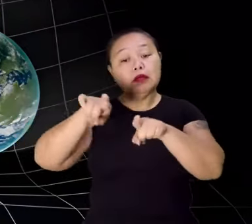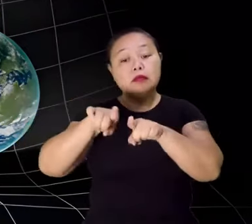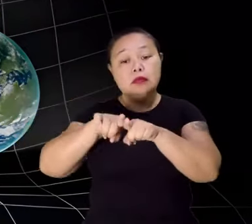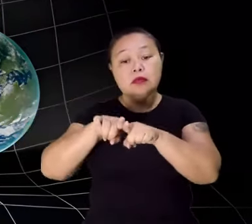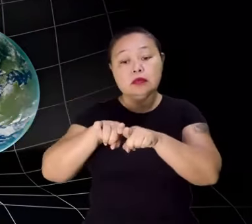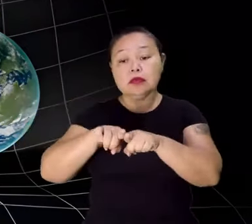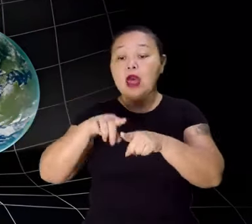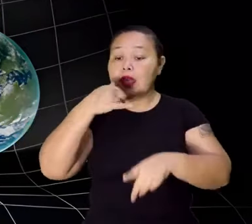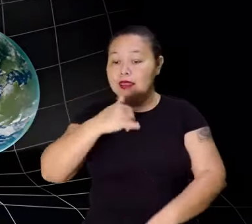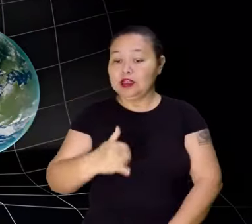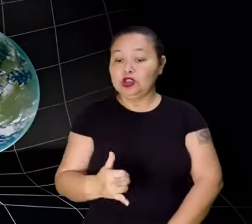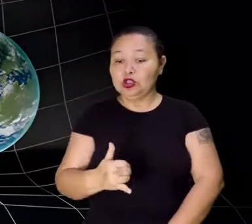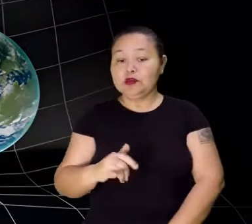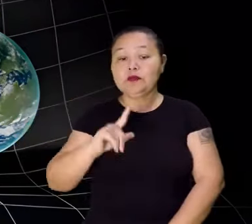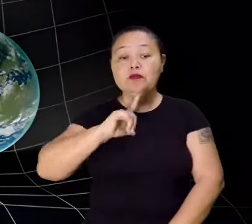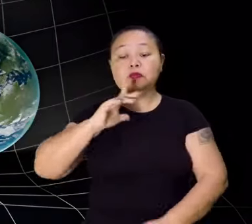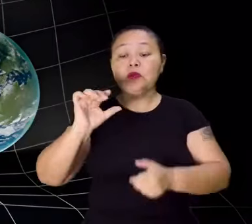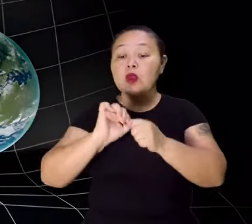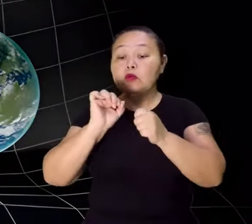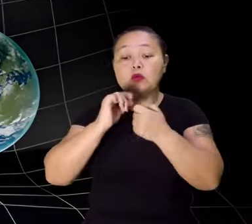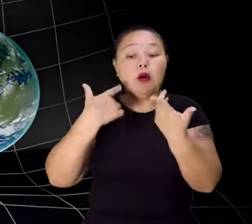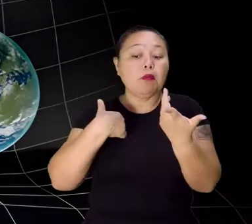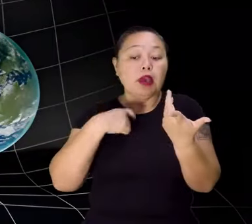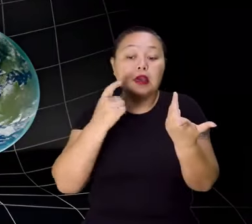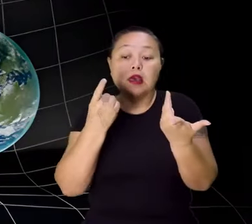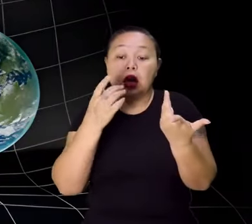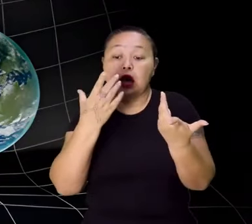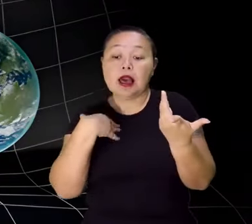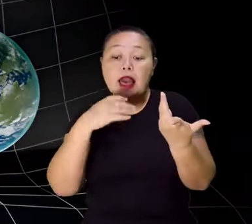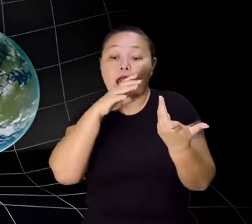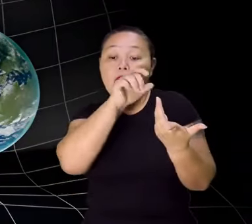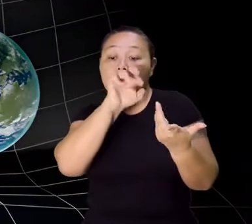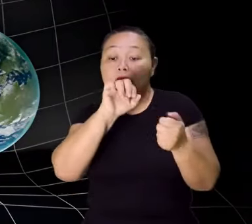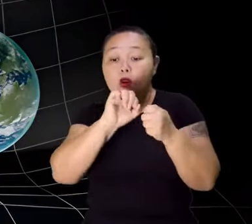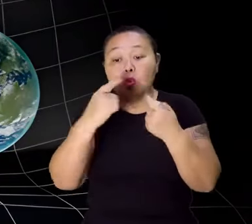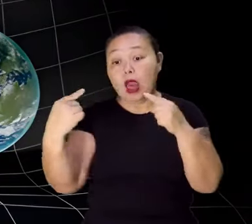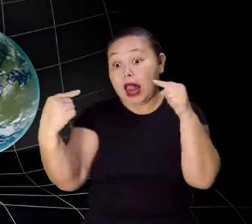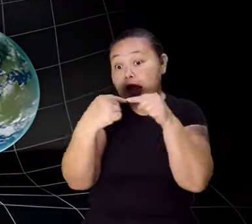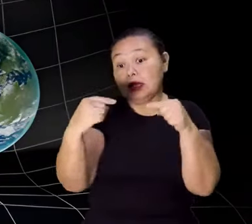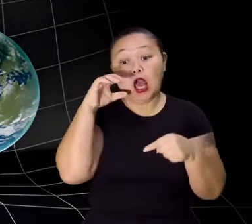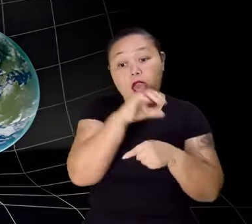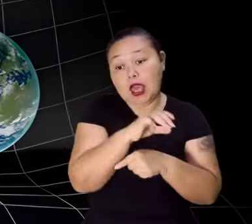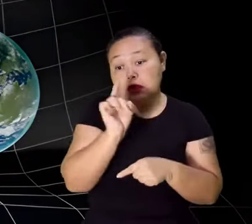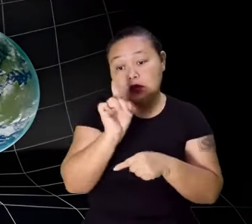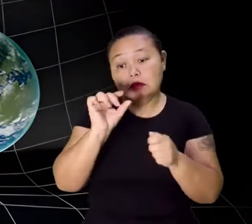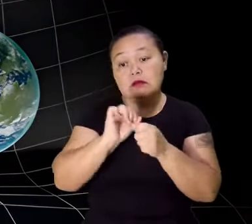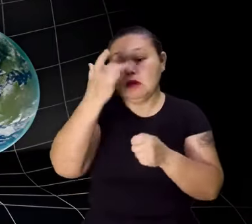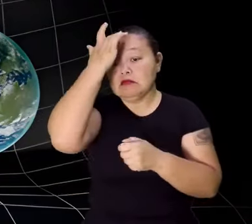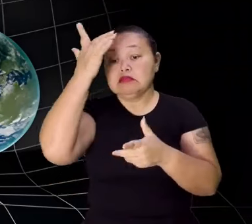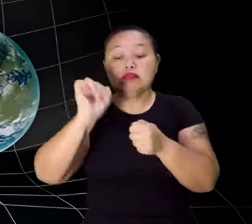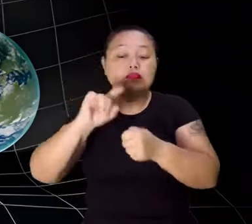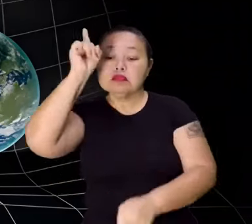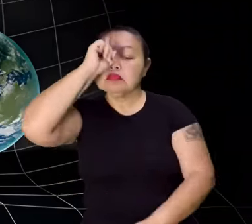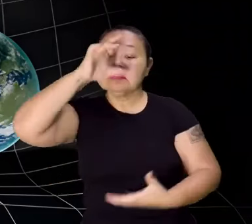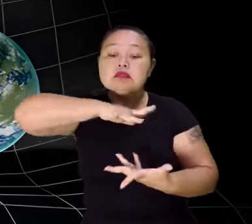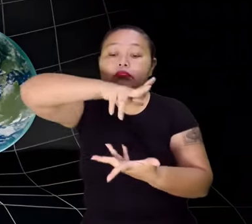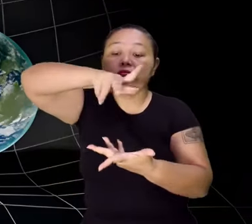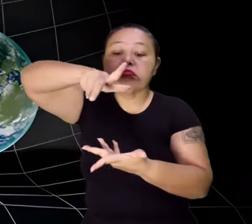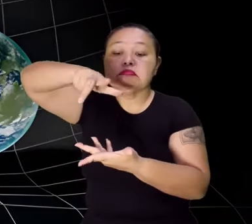Por isso que gente fala aqui, calor não está relacionado com quente, frio também. Inclusive, é mais fácil no nosso planeta, no dia a dia, você